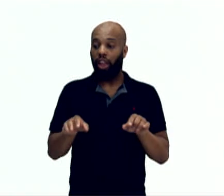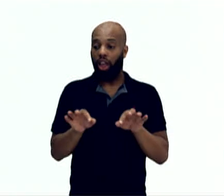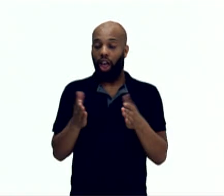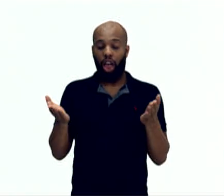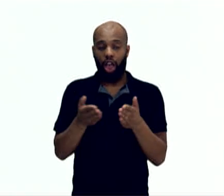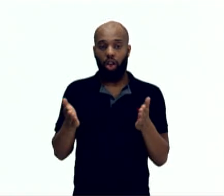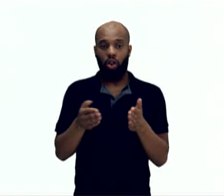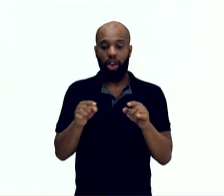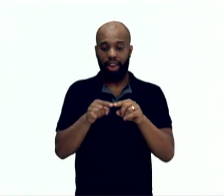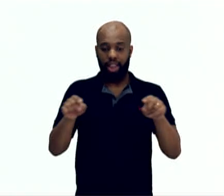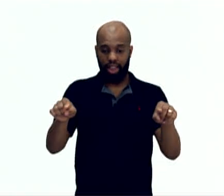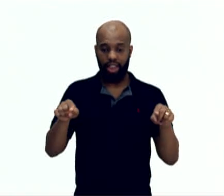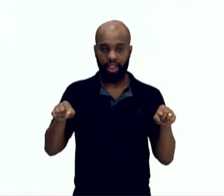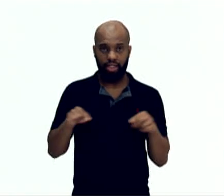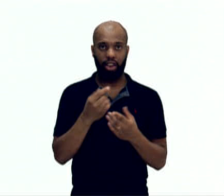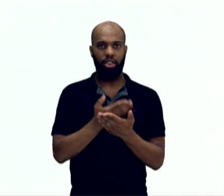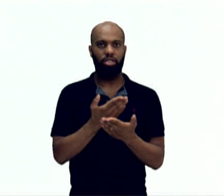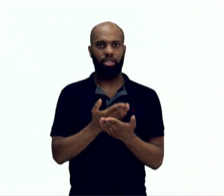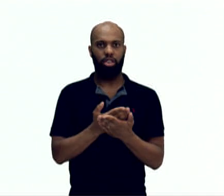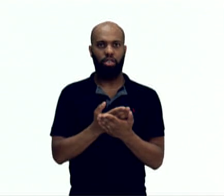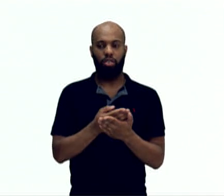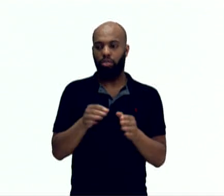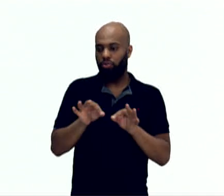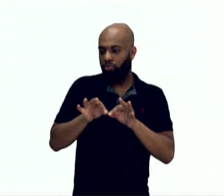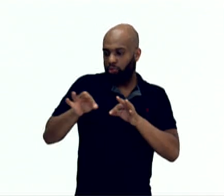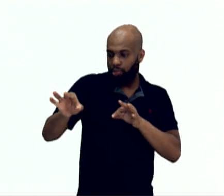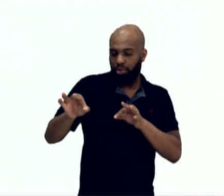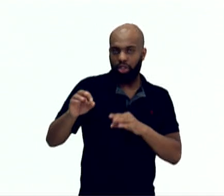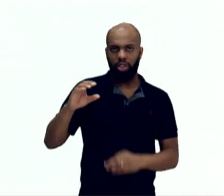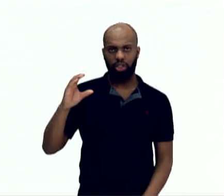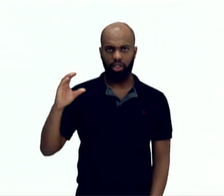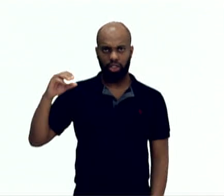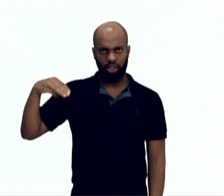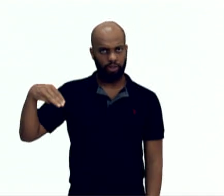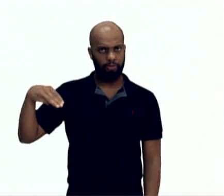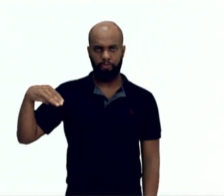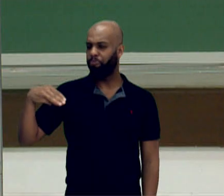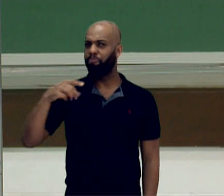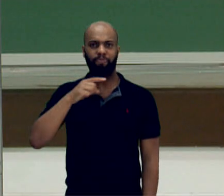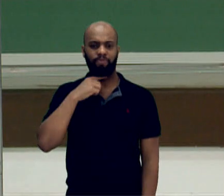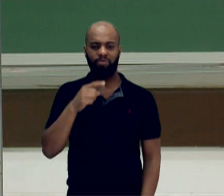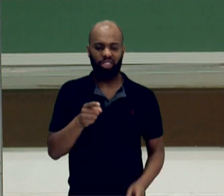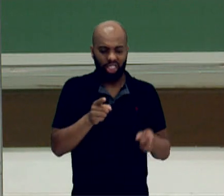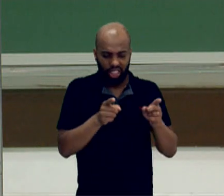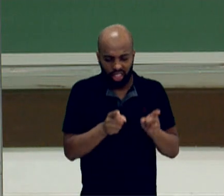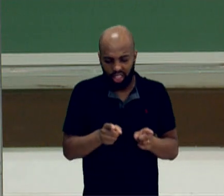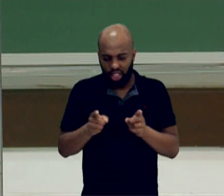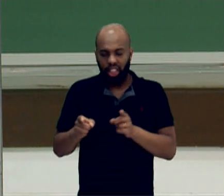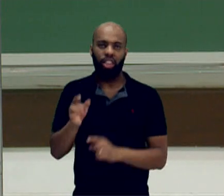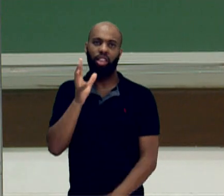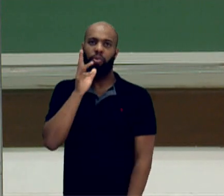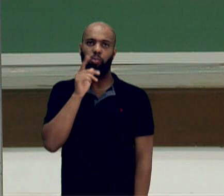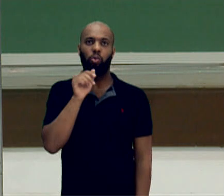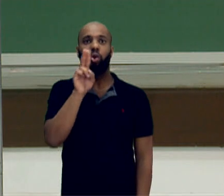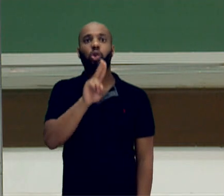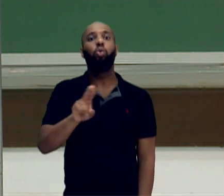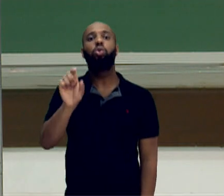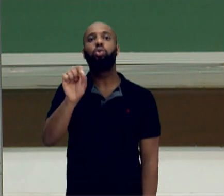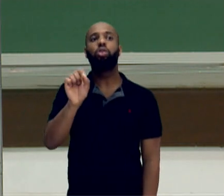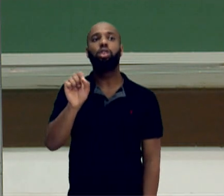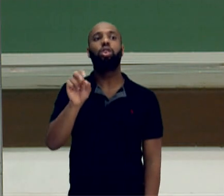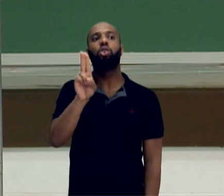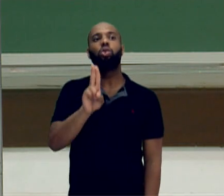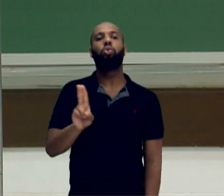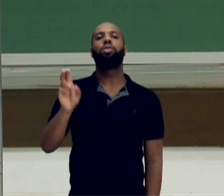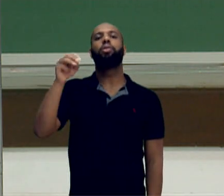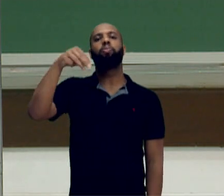aula? Vamos pensar na sala de aula. Eu vou usar o centímetro? Vai me dar trabalho, não vai? Então eu vou usar quem?